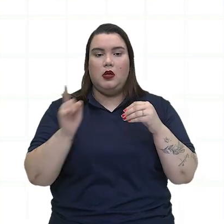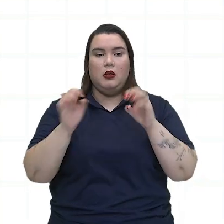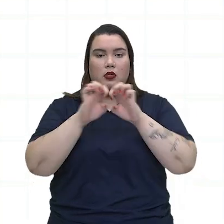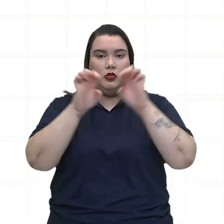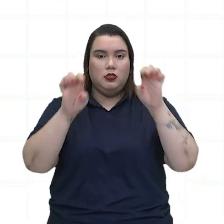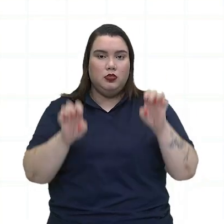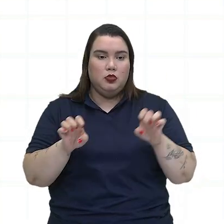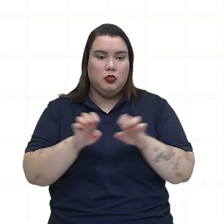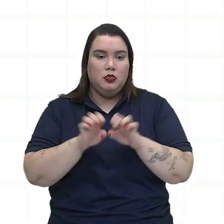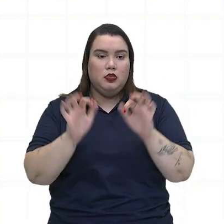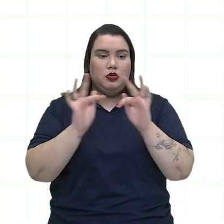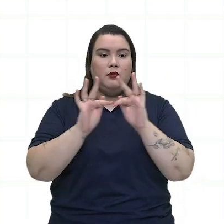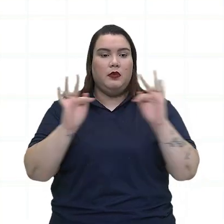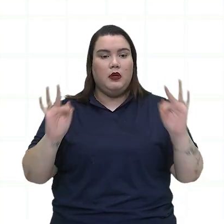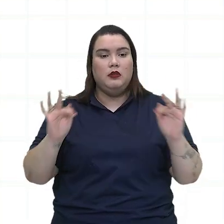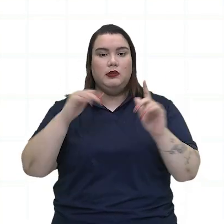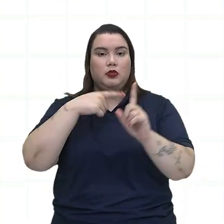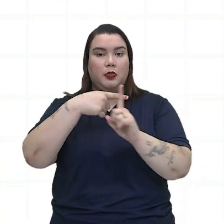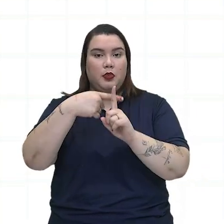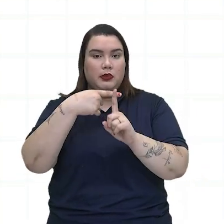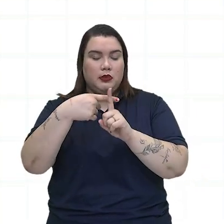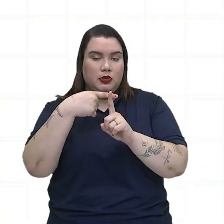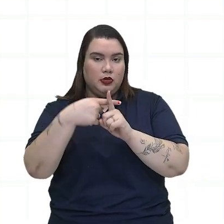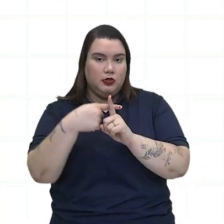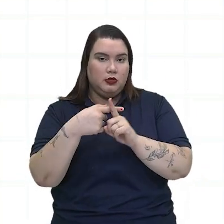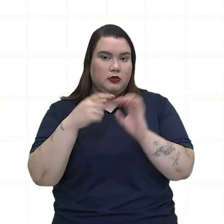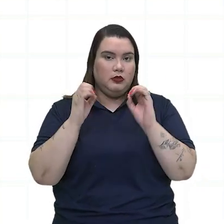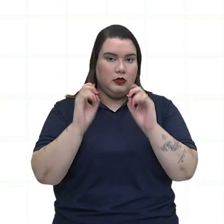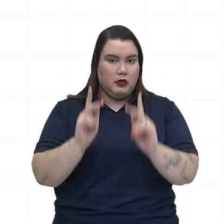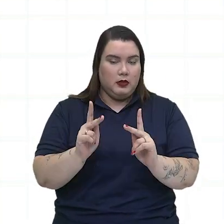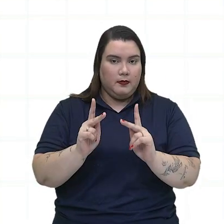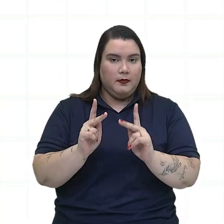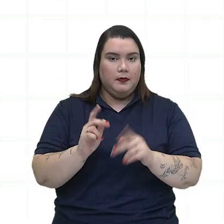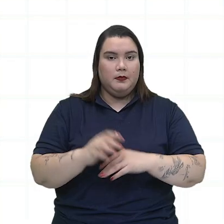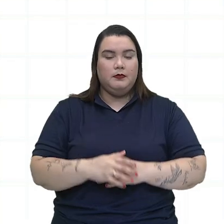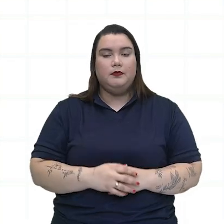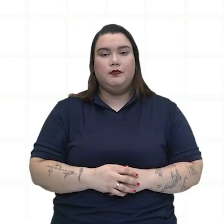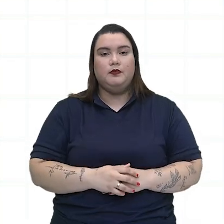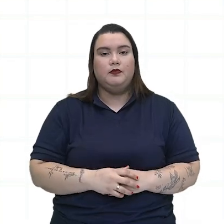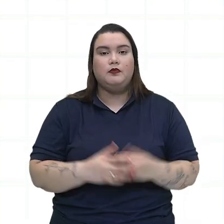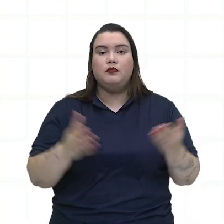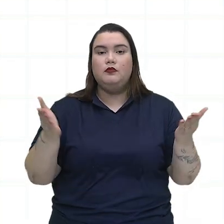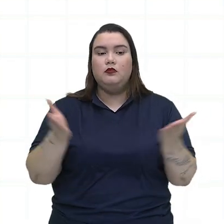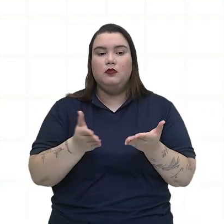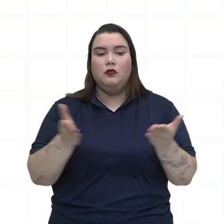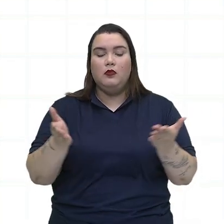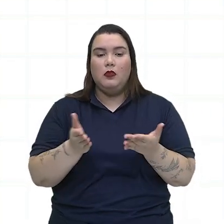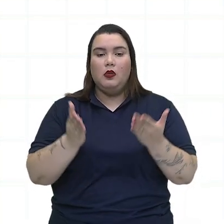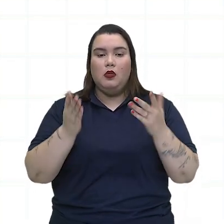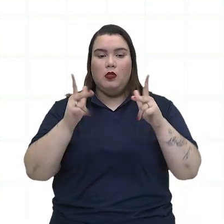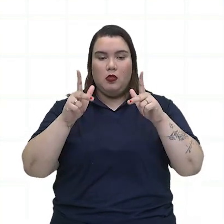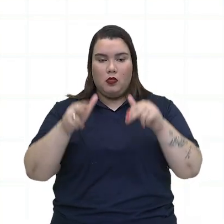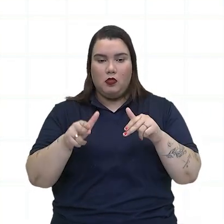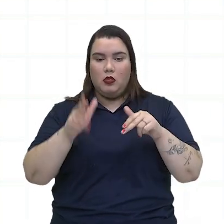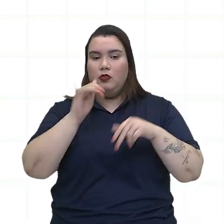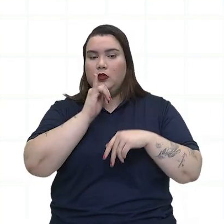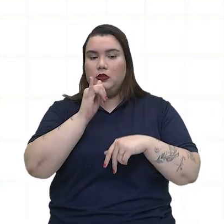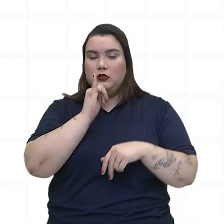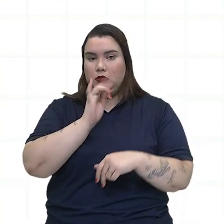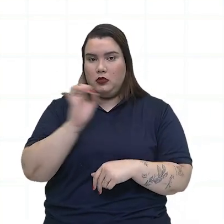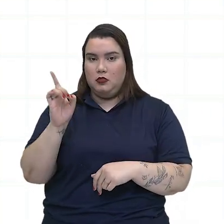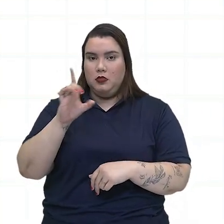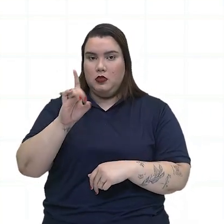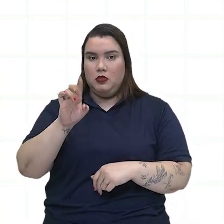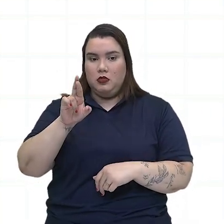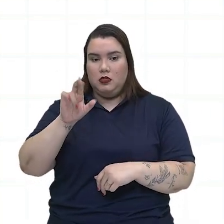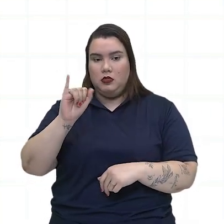de frases afirmativas. Eu estou afirmando, né? Vamos usar esse mesmo exemplo aqui, ó, do drink